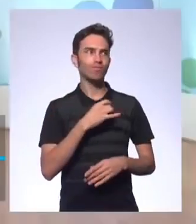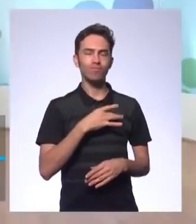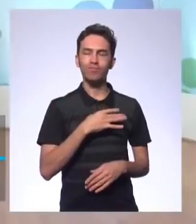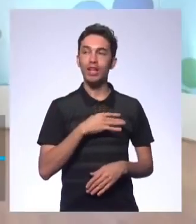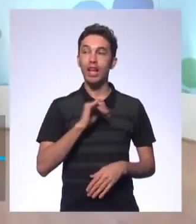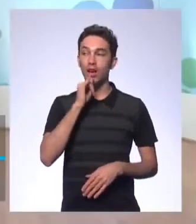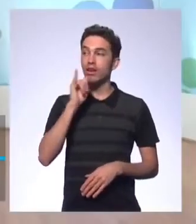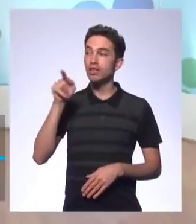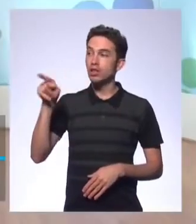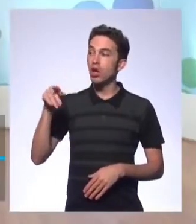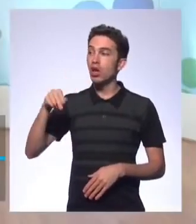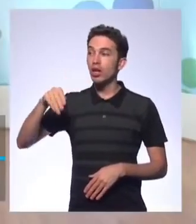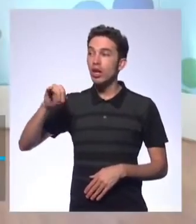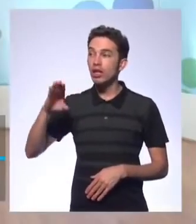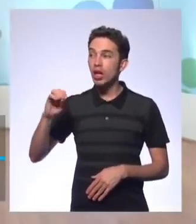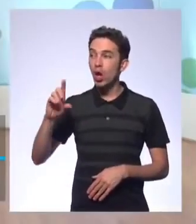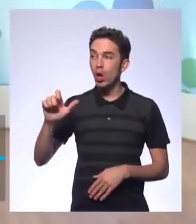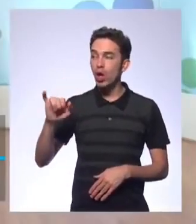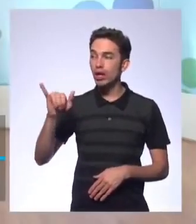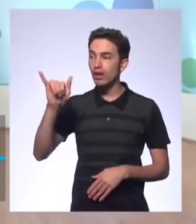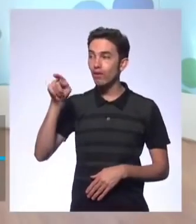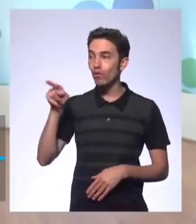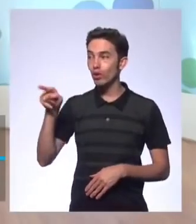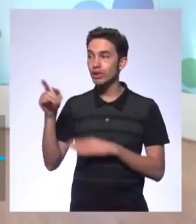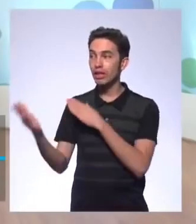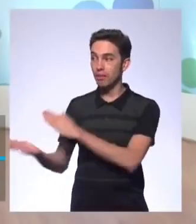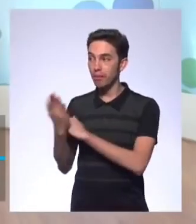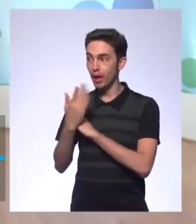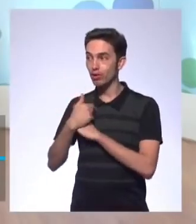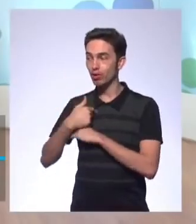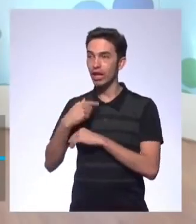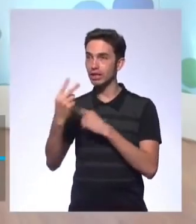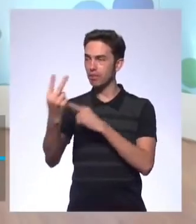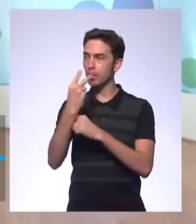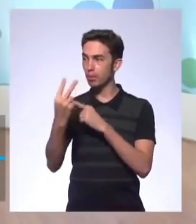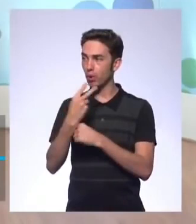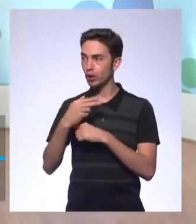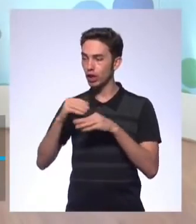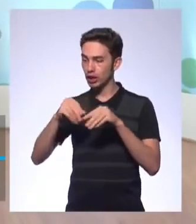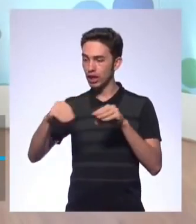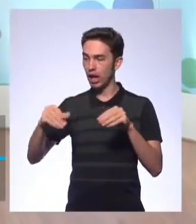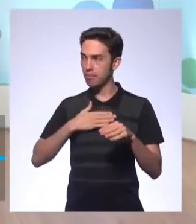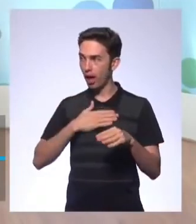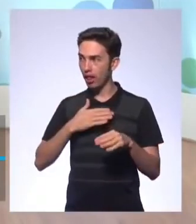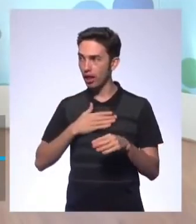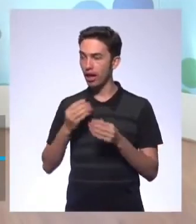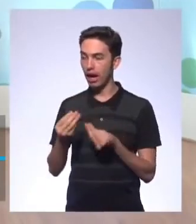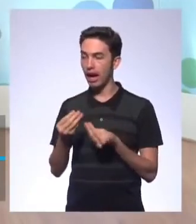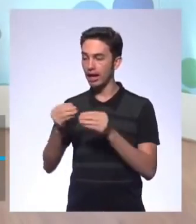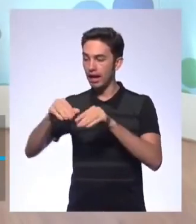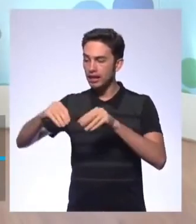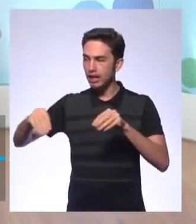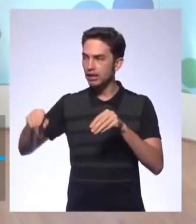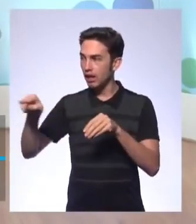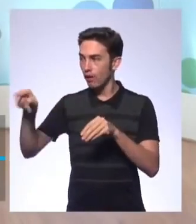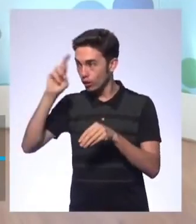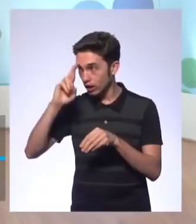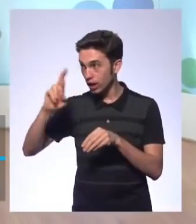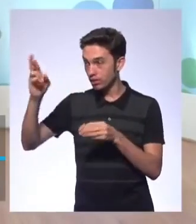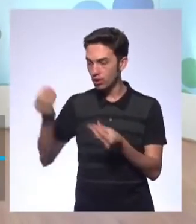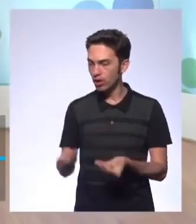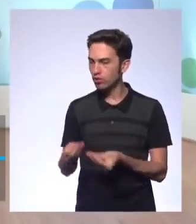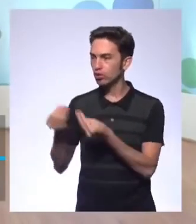terra para você me ajudar a me proteger contra os meus inimigos, está bem? Ok. Então, eu vou dar um pedacinho de terra para Nicole, da